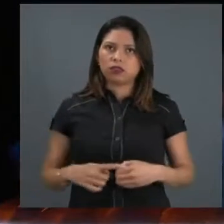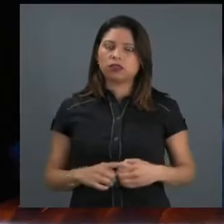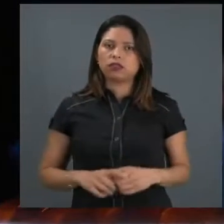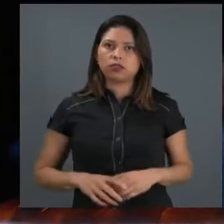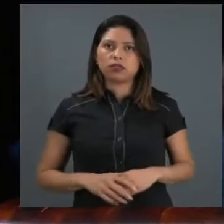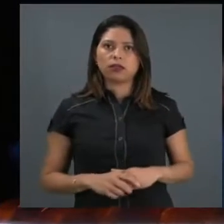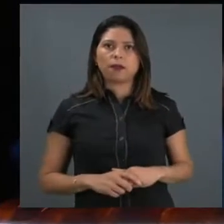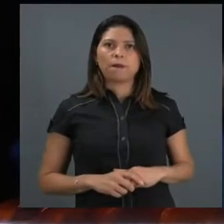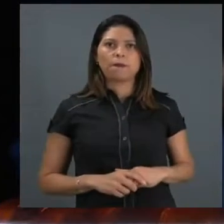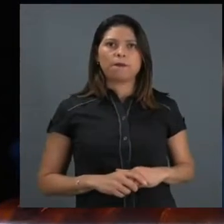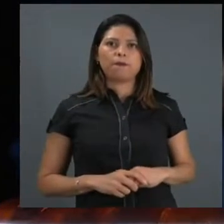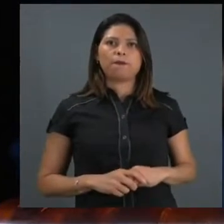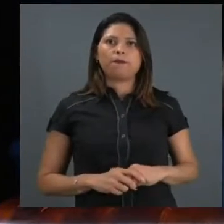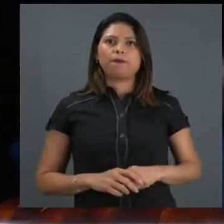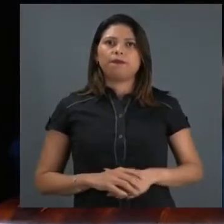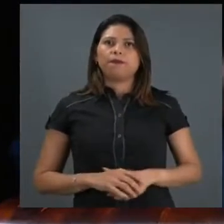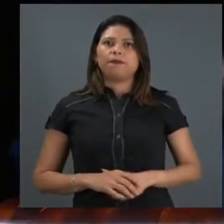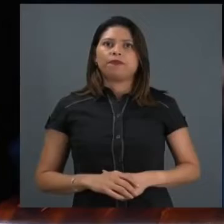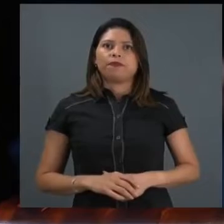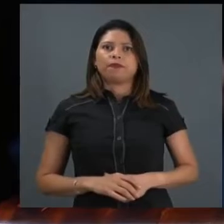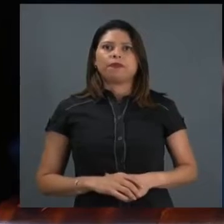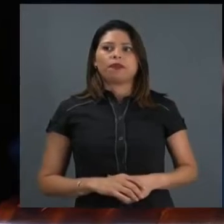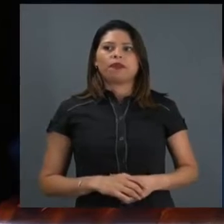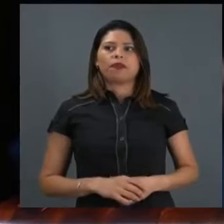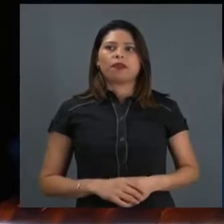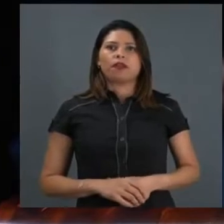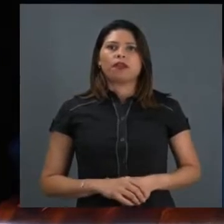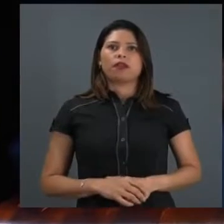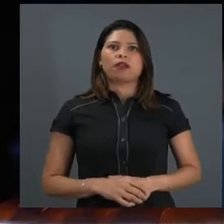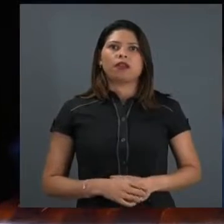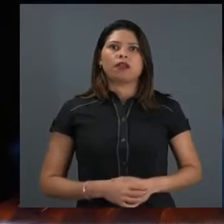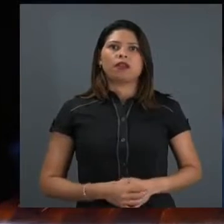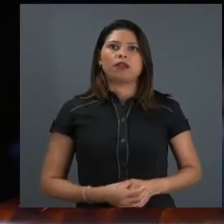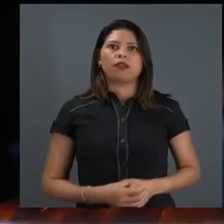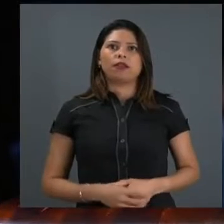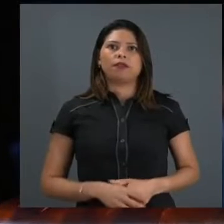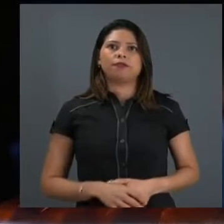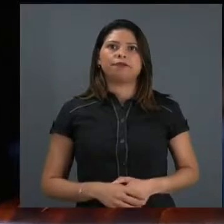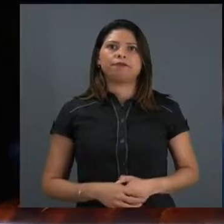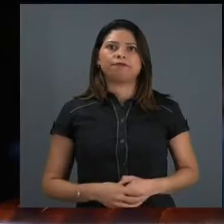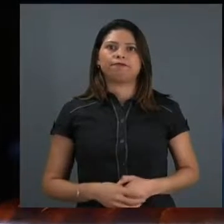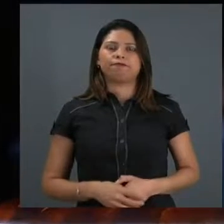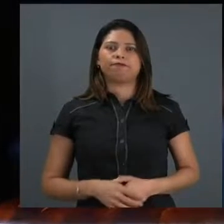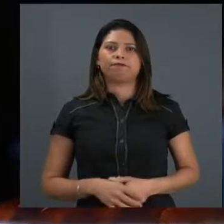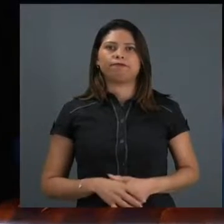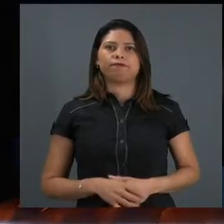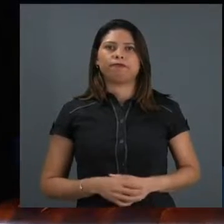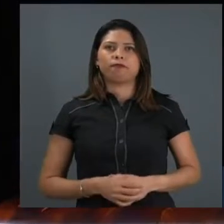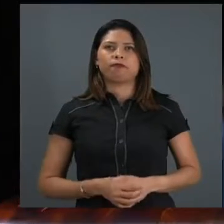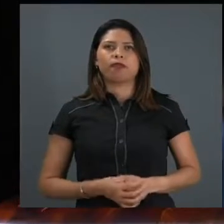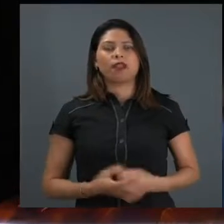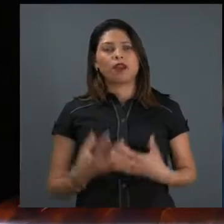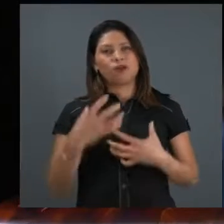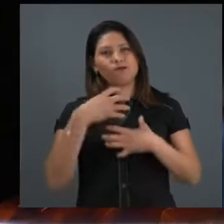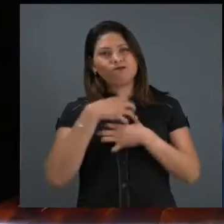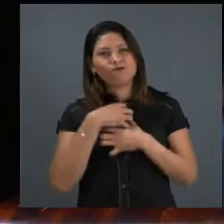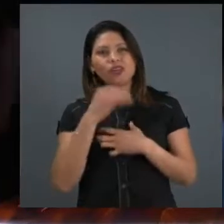O clima e o local é de muito choro, muita